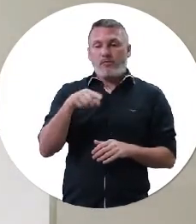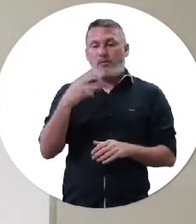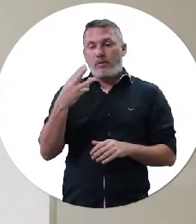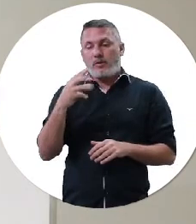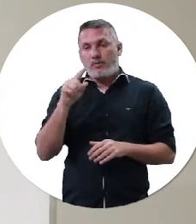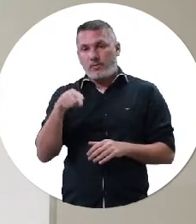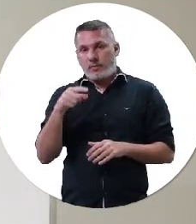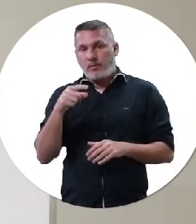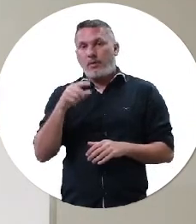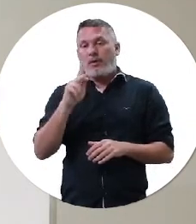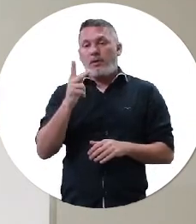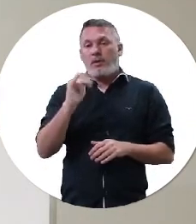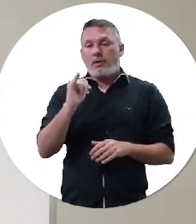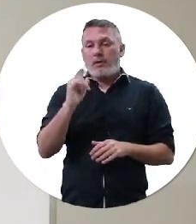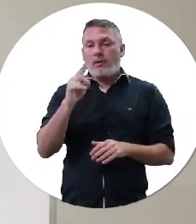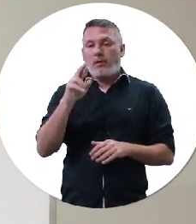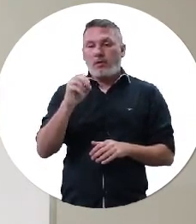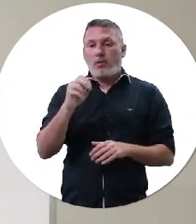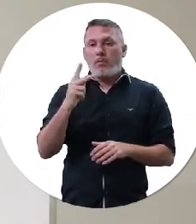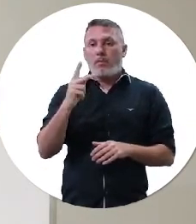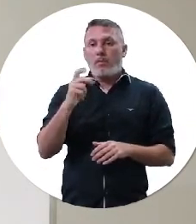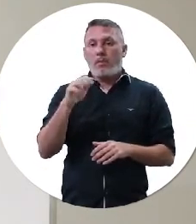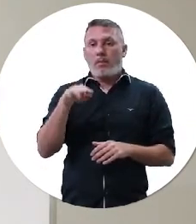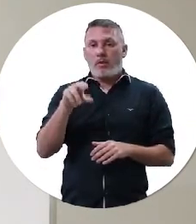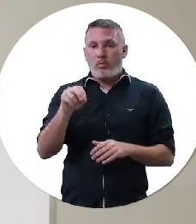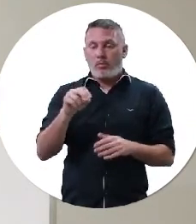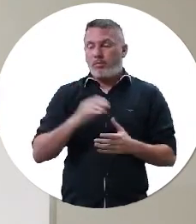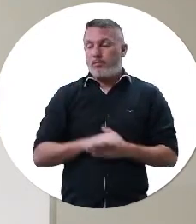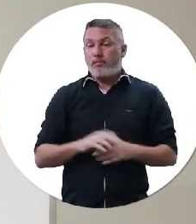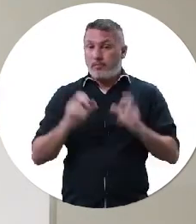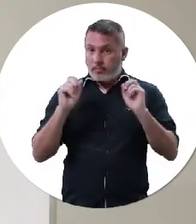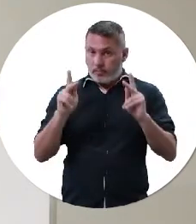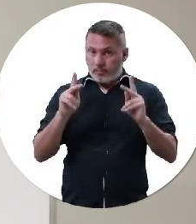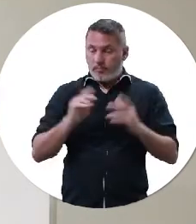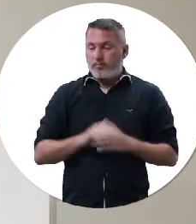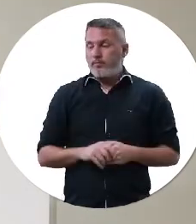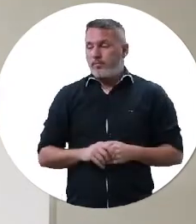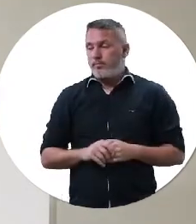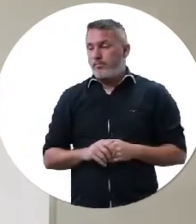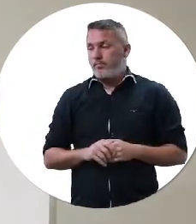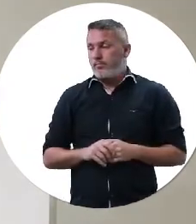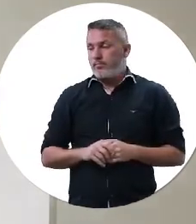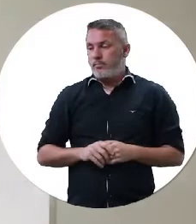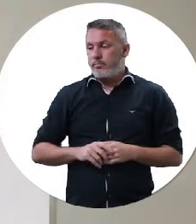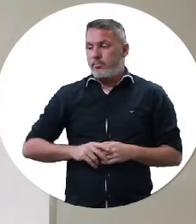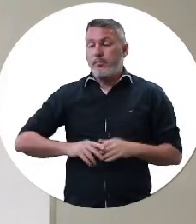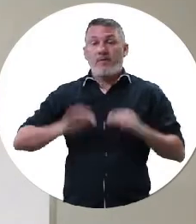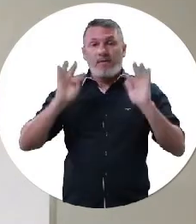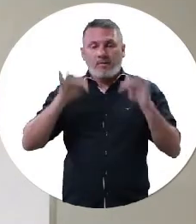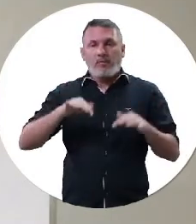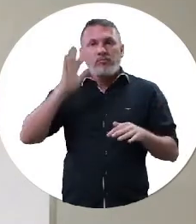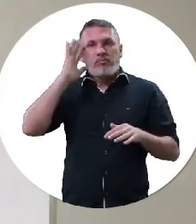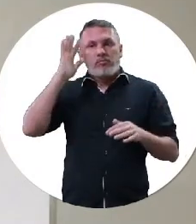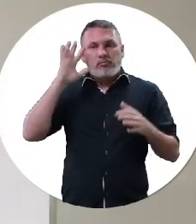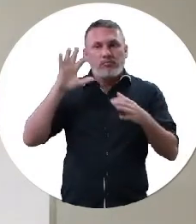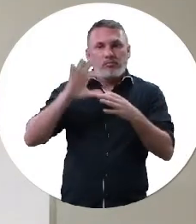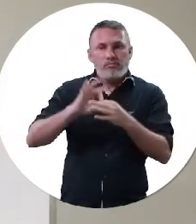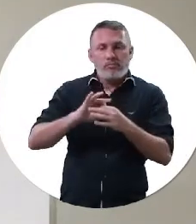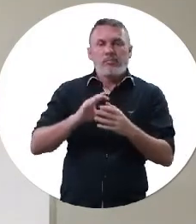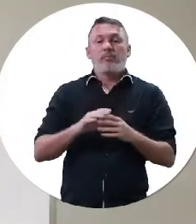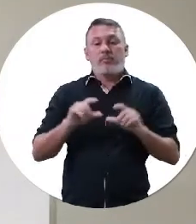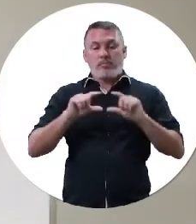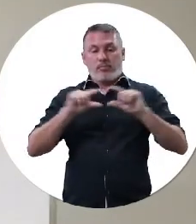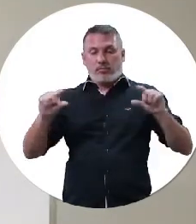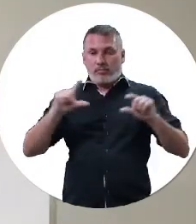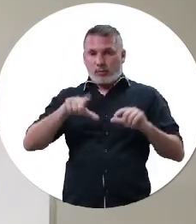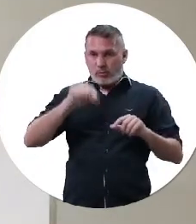Ok? Para terminar o nosso raciocínio, cadeia principal. Para o grupo funcional será sempre carbono